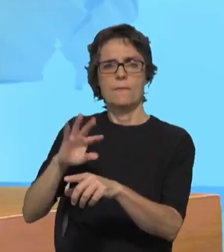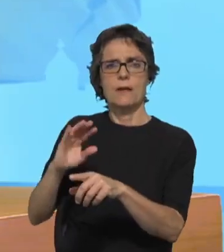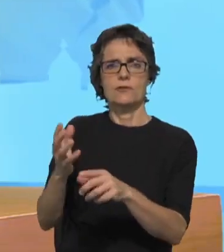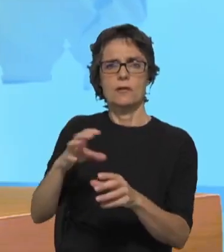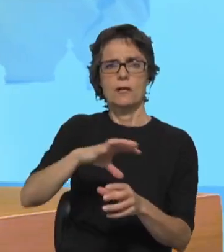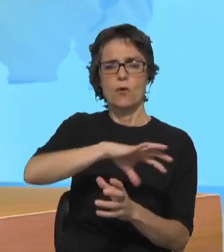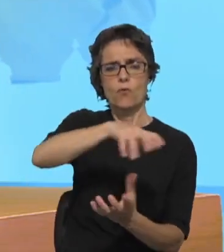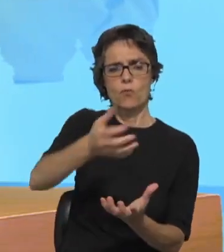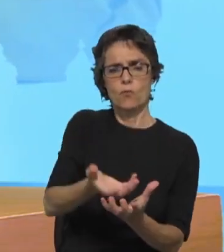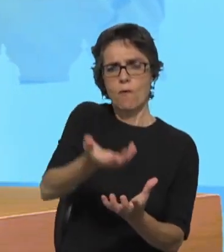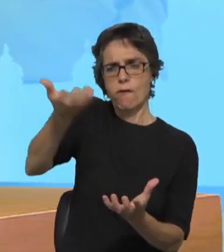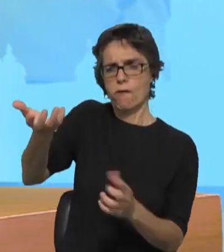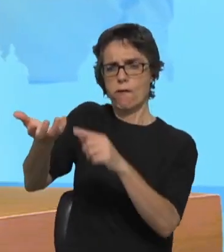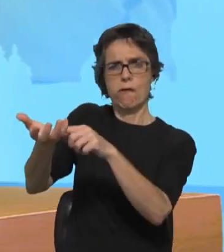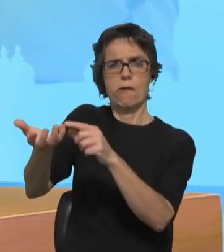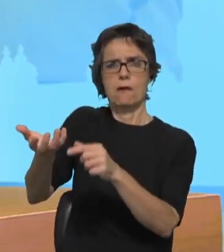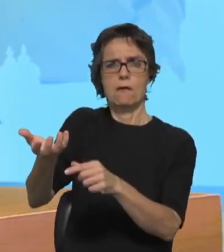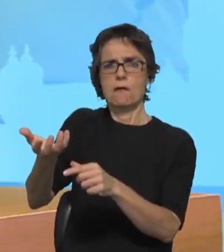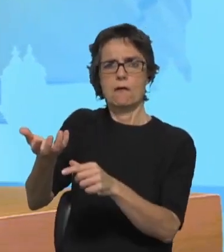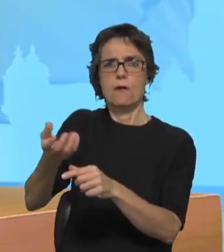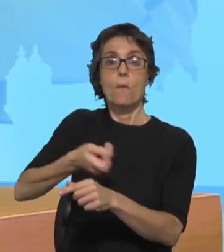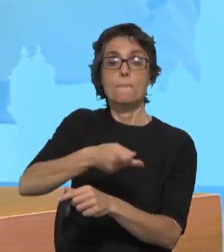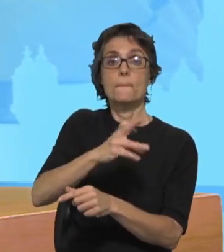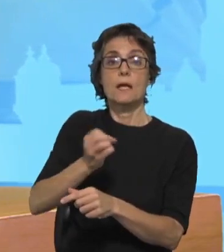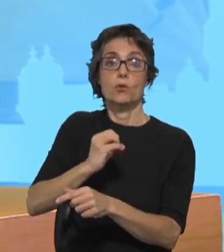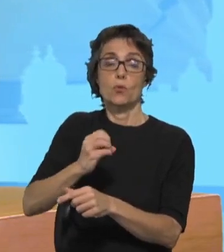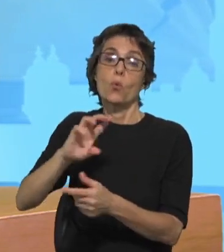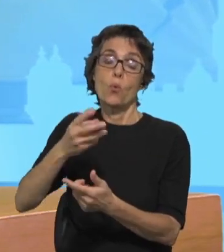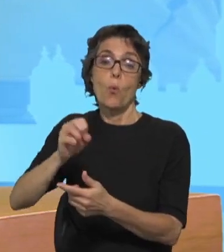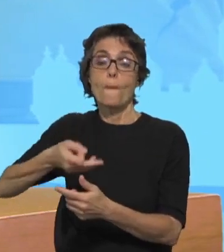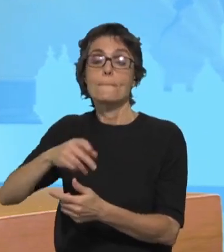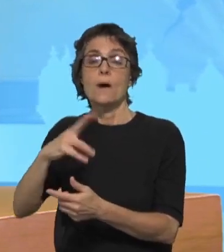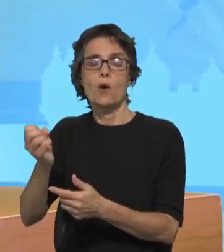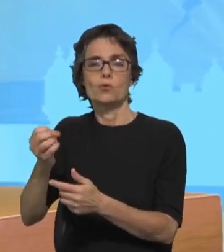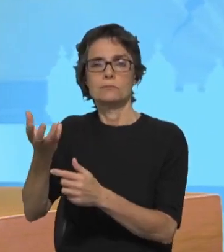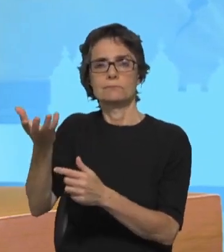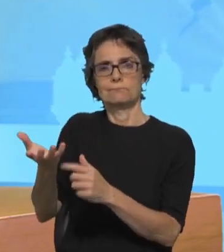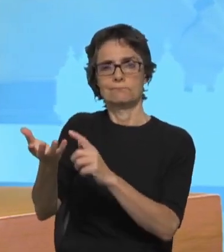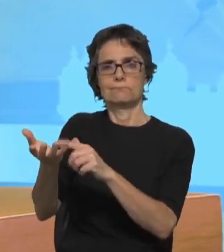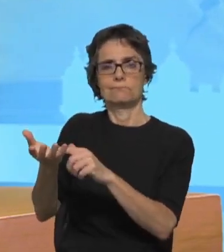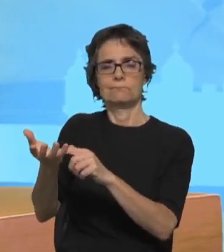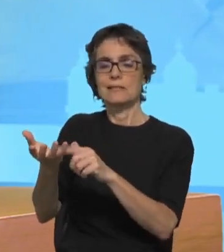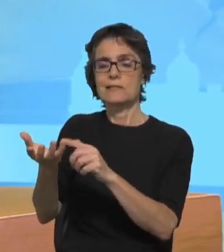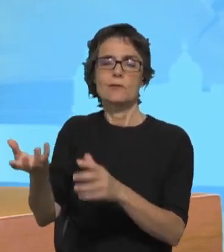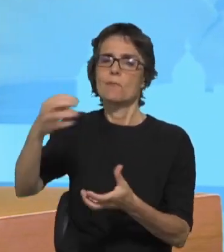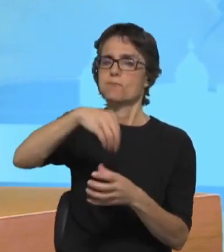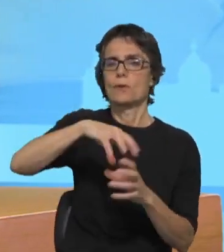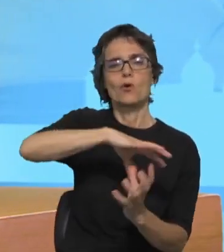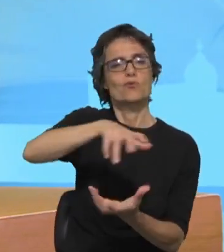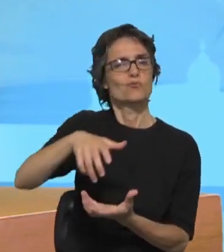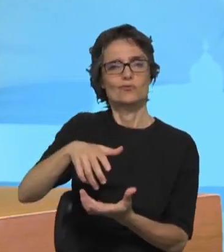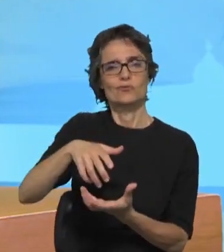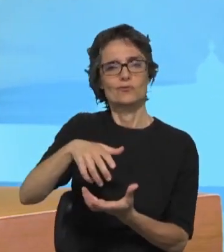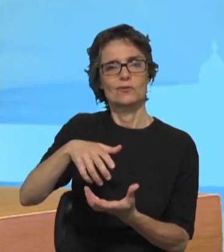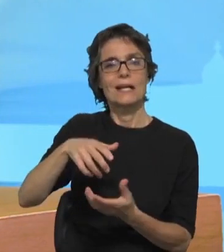claramente que o anúncio da fé cristã é um anúncio que escolhe o mundo, escolhe a cidade. Desde a primeira hora, não é? Sim, desde a primeira